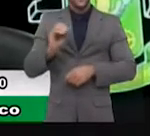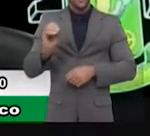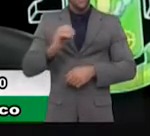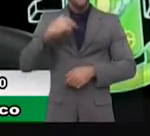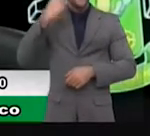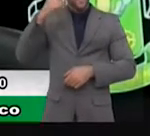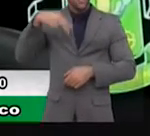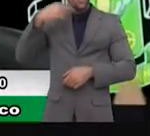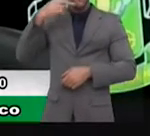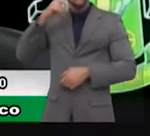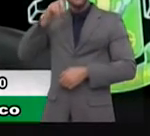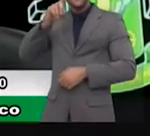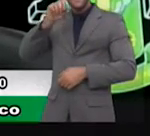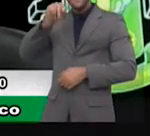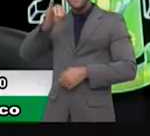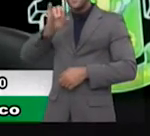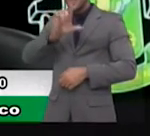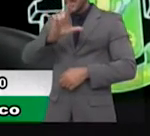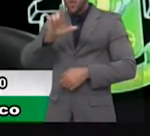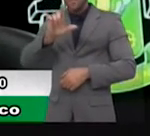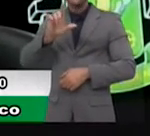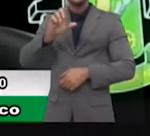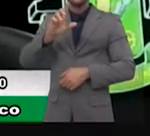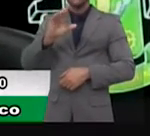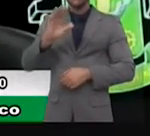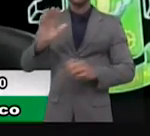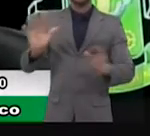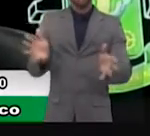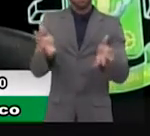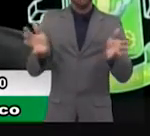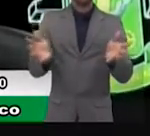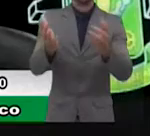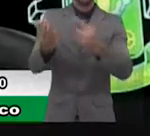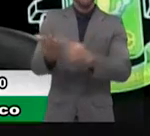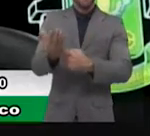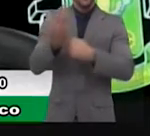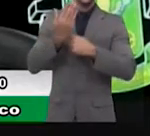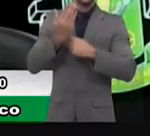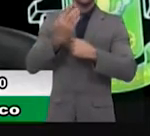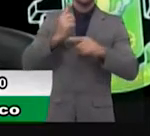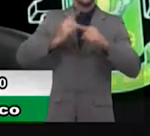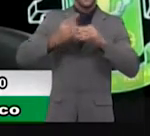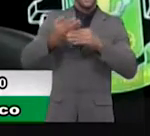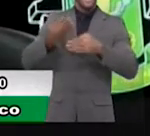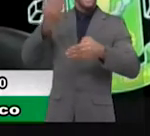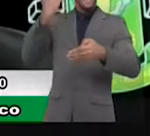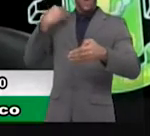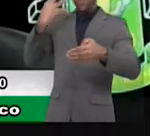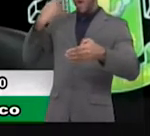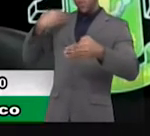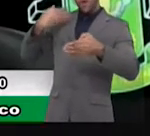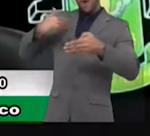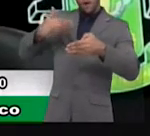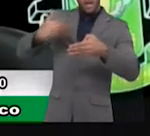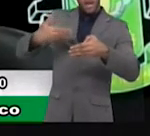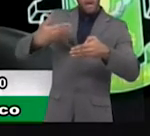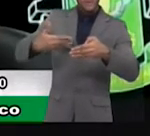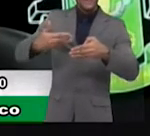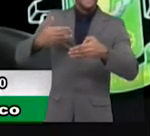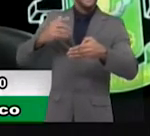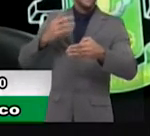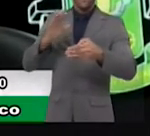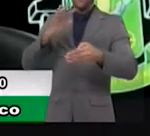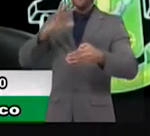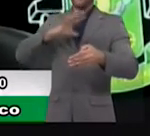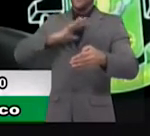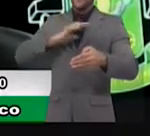feliz. Nós pegamos a cidade de um jeito e estamos entregando ela de outro jeito. Com certeza, com a perspectiva das